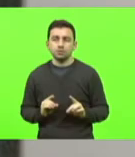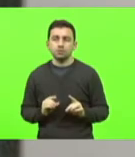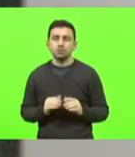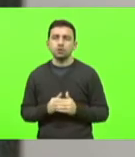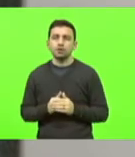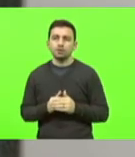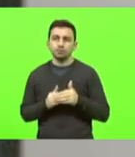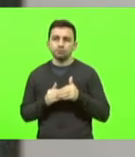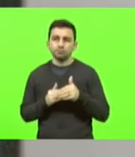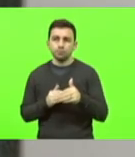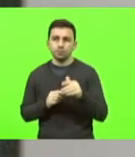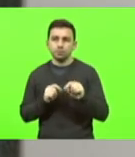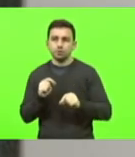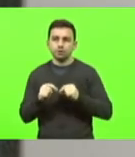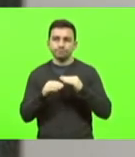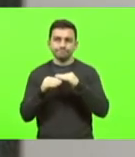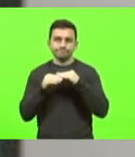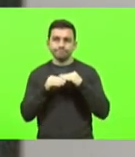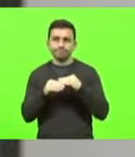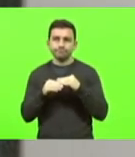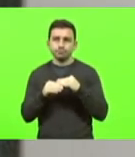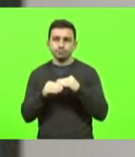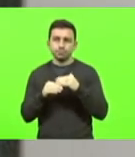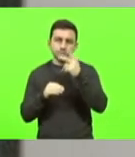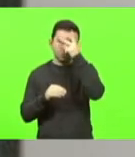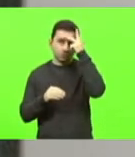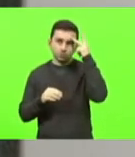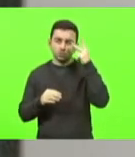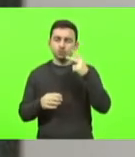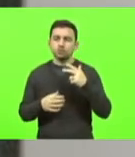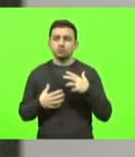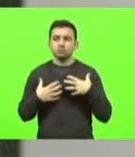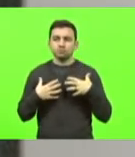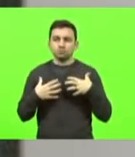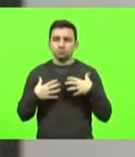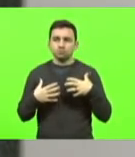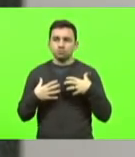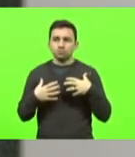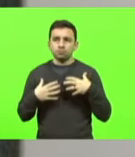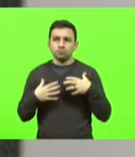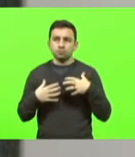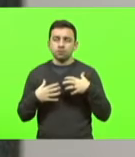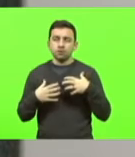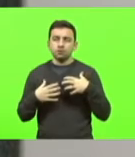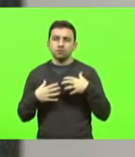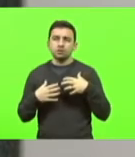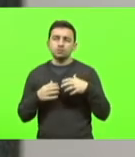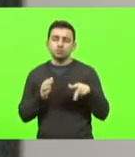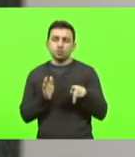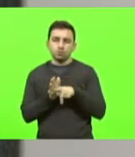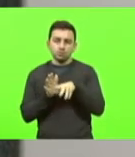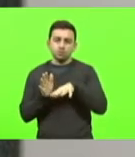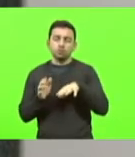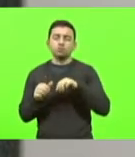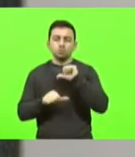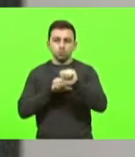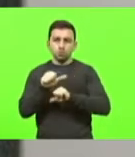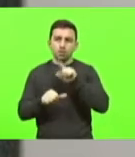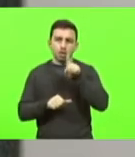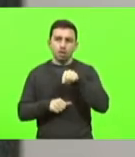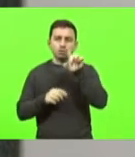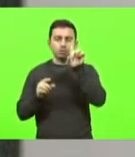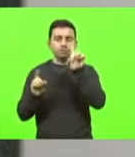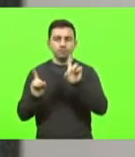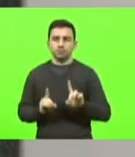para o fim de equiparar a pessoa com insuficiência renal crônica à condição de pessoa com deficiência e, nesse